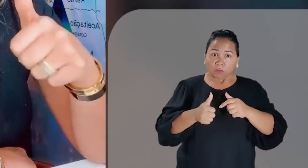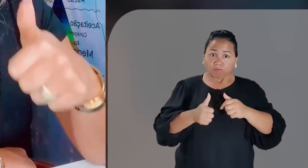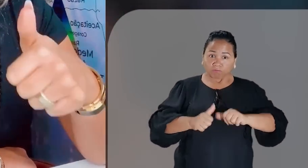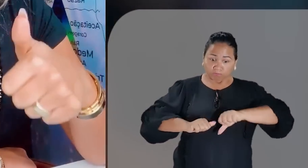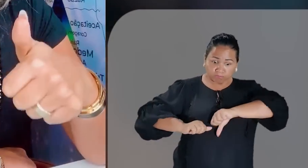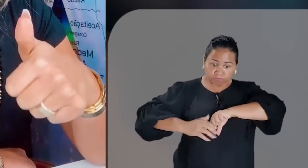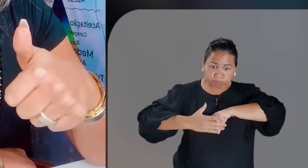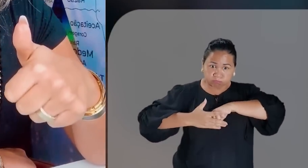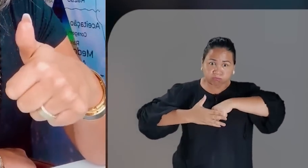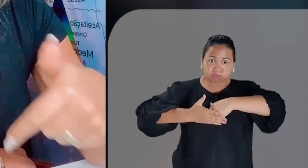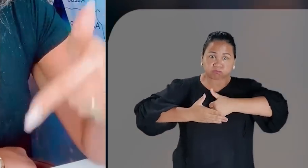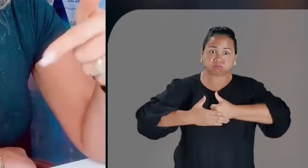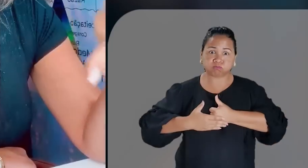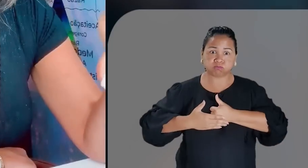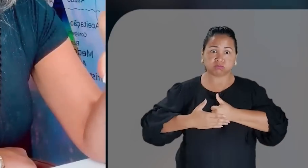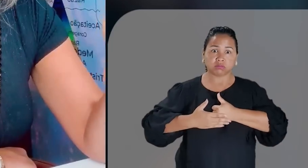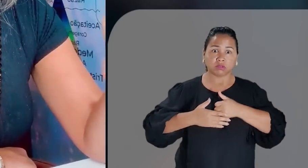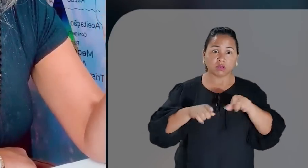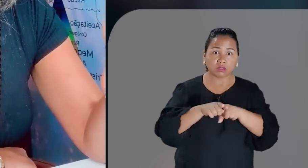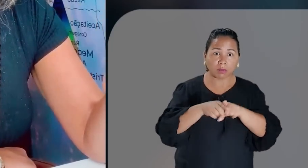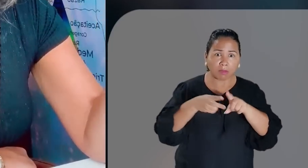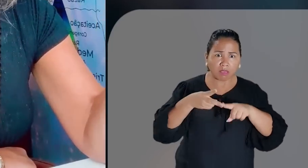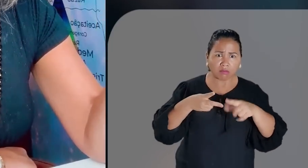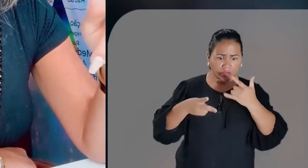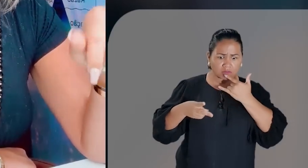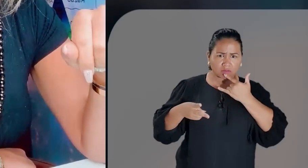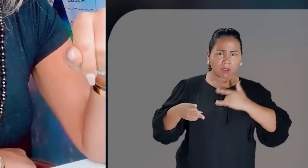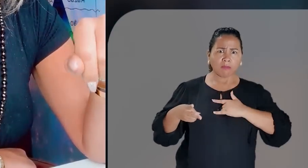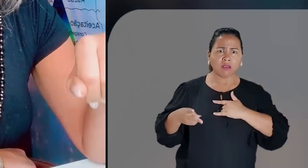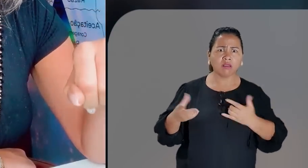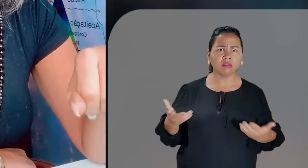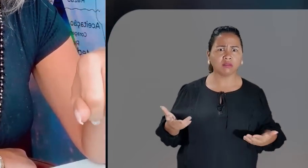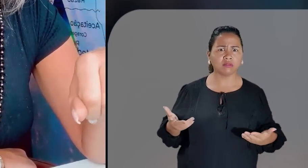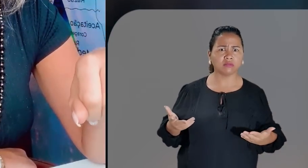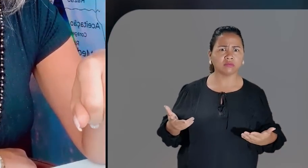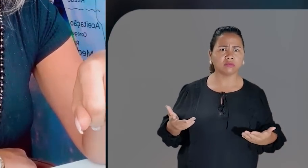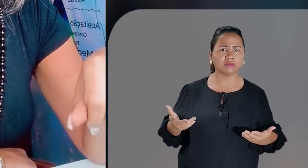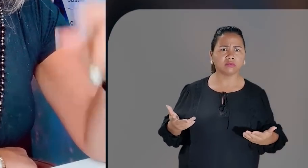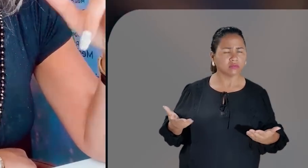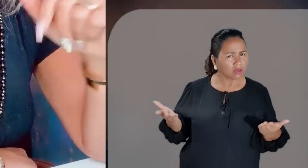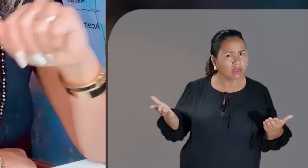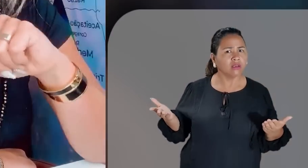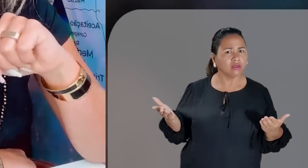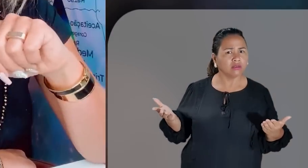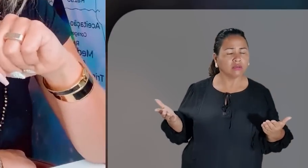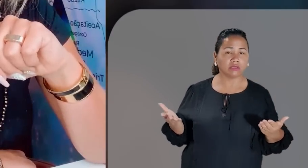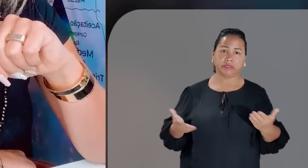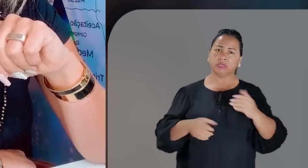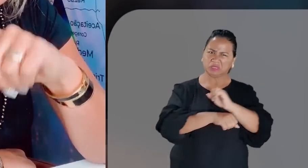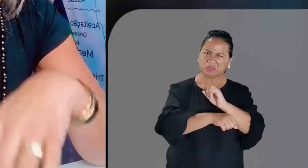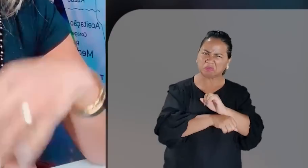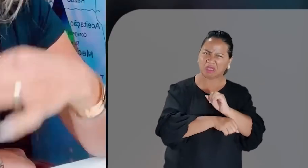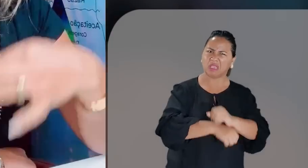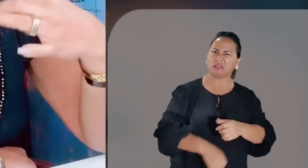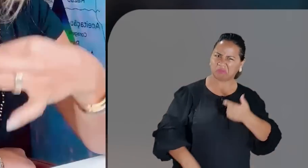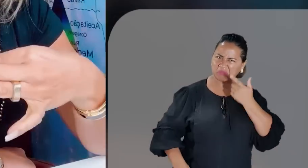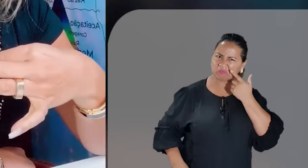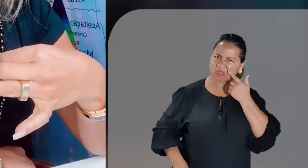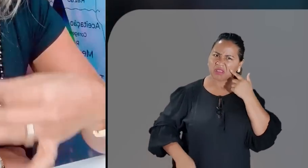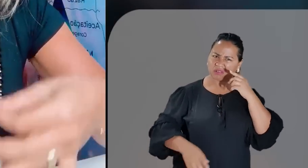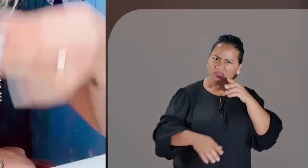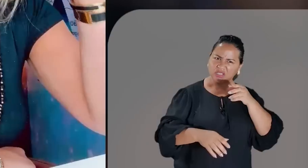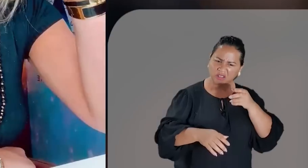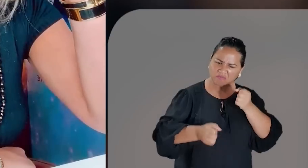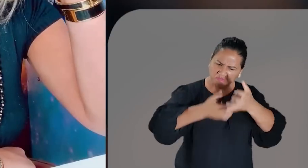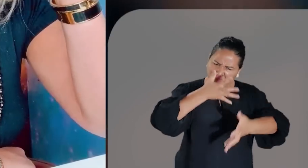um pingo de amor próprio, um pingo de autoestima, esse infeliz vai servir na tua vida, mesmo sendo um homem casado. Eu me admiro, eu